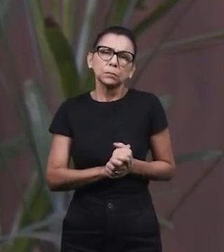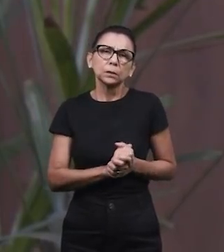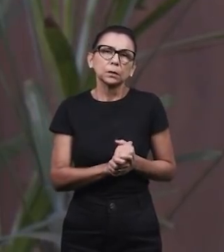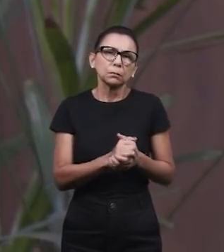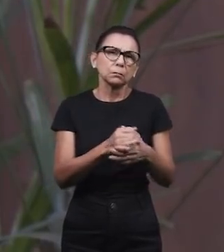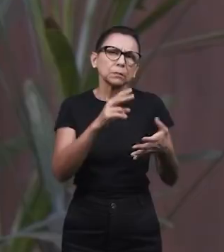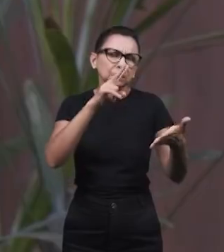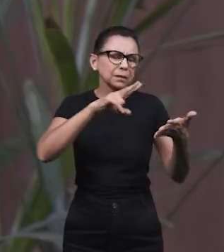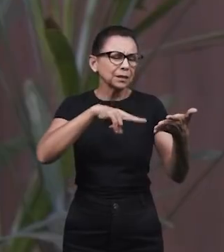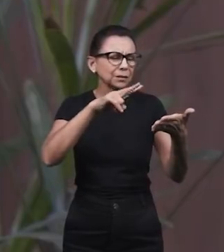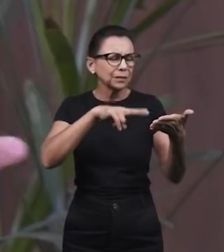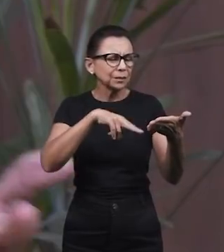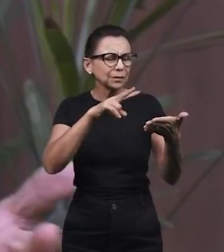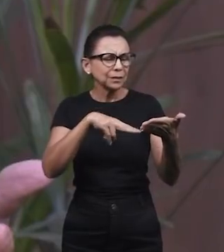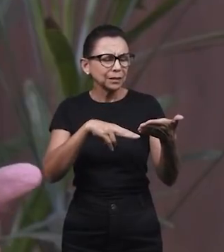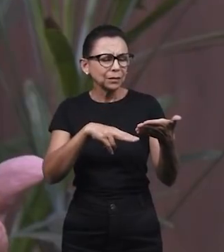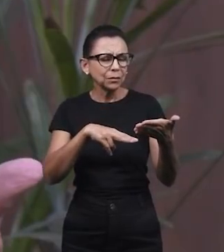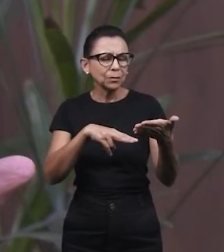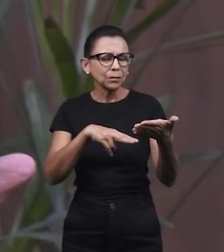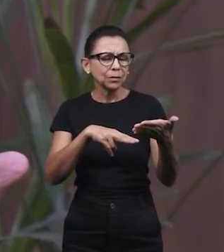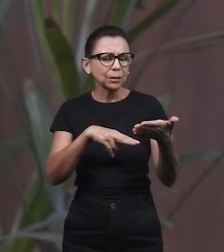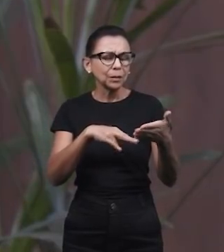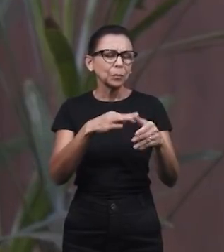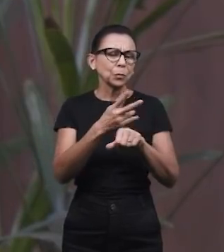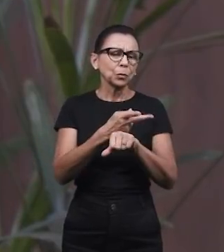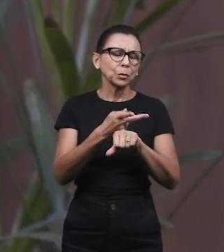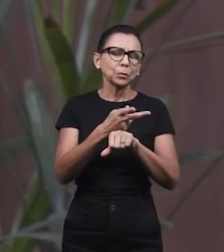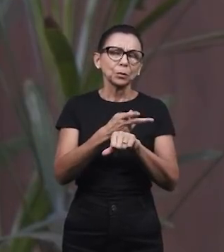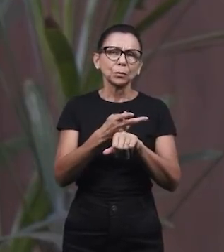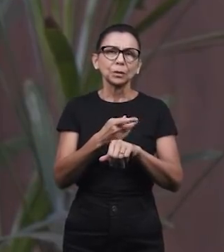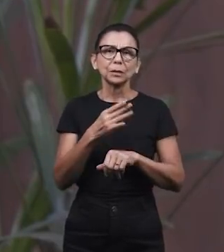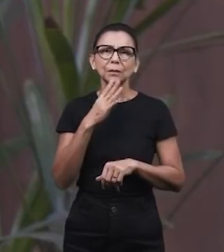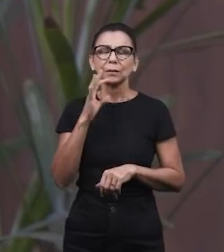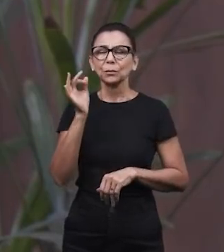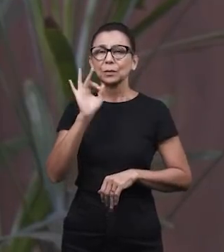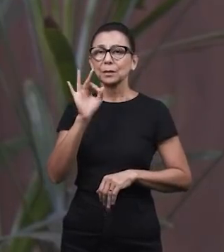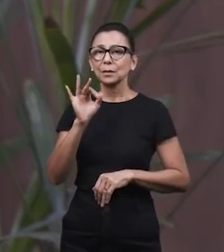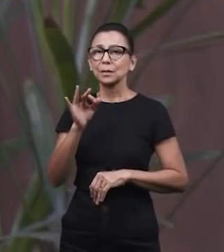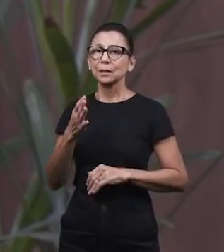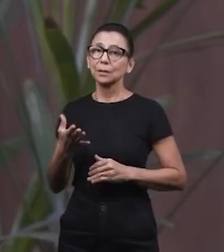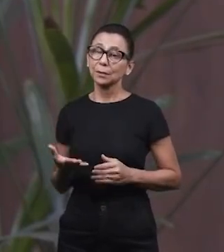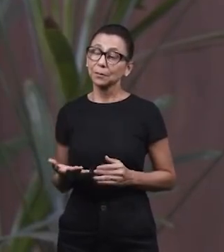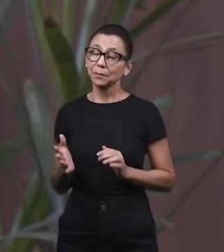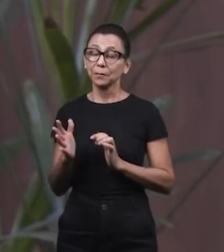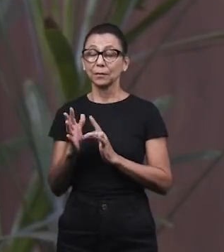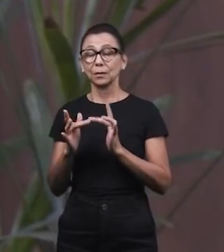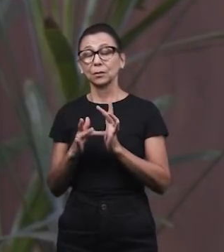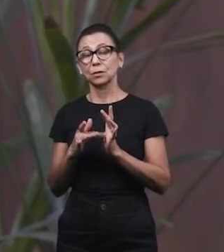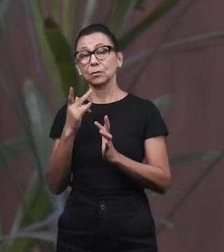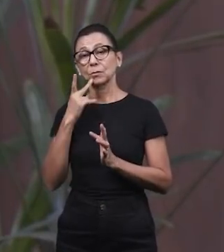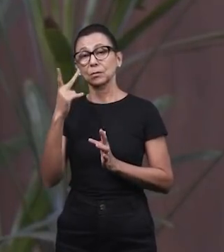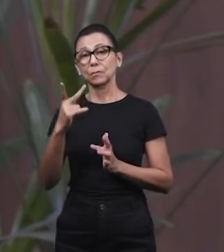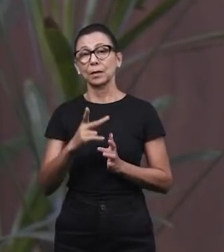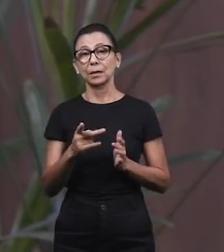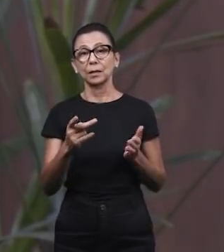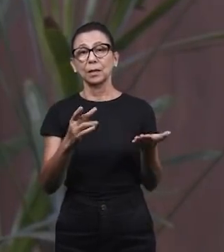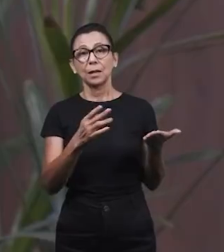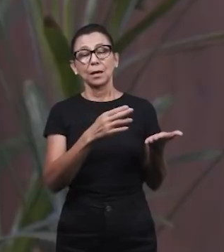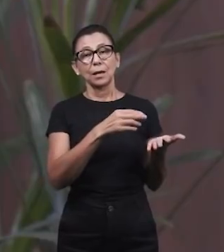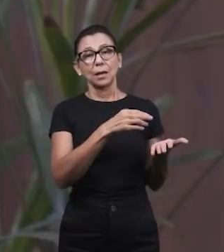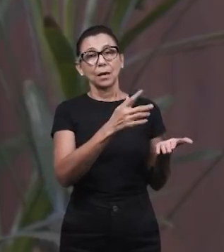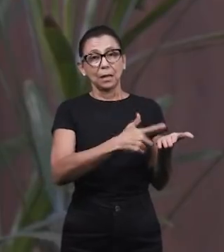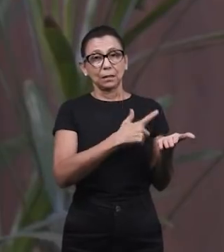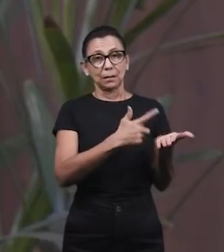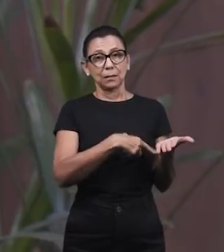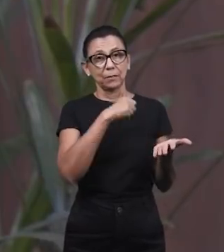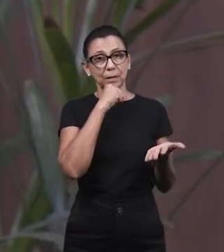não conheciam, que era exatamente a vida eterna. E Jesus vai dizer ali que essas Escrituras testificam dele, naturalmente,